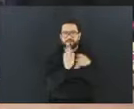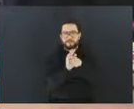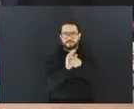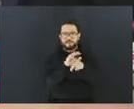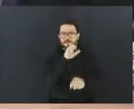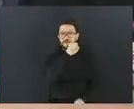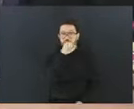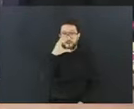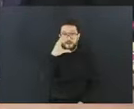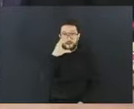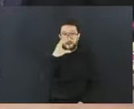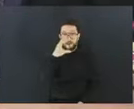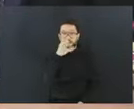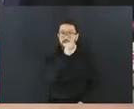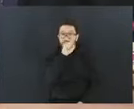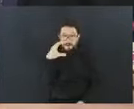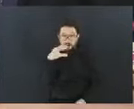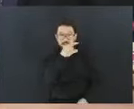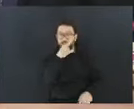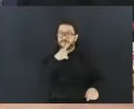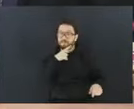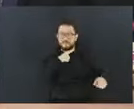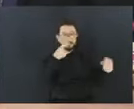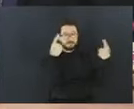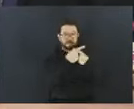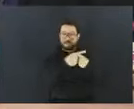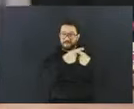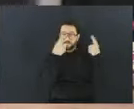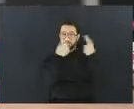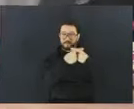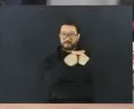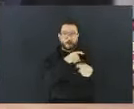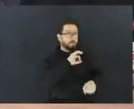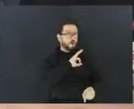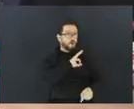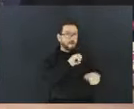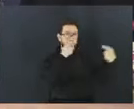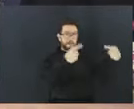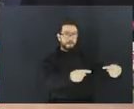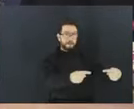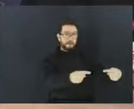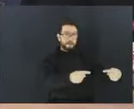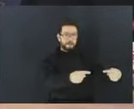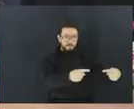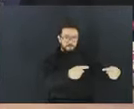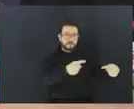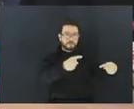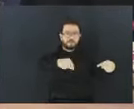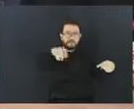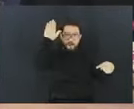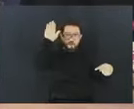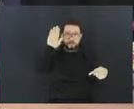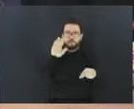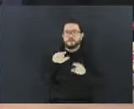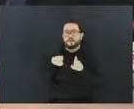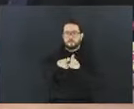confrontos enorme, e esse número entra nessa estatística que o senhor falou, no litoral do estado. O